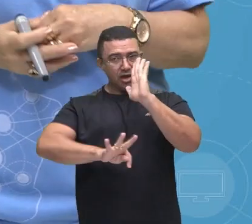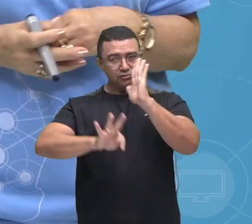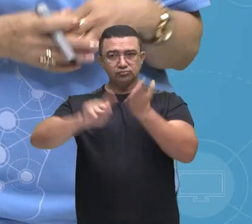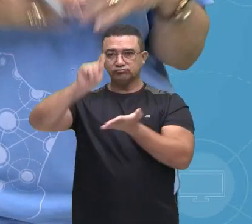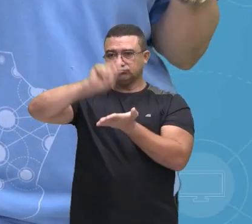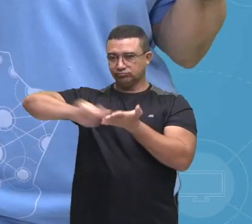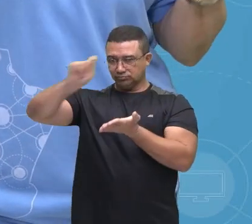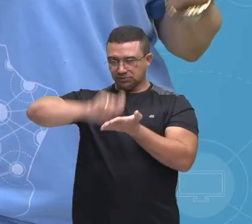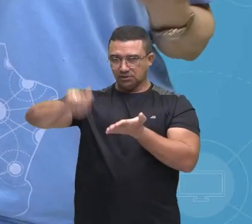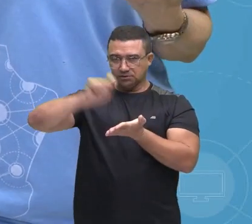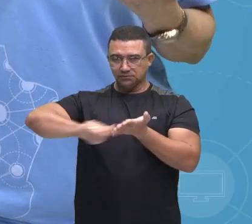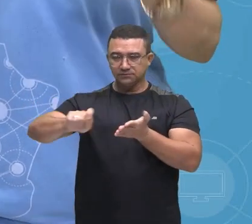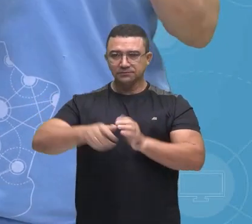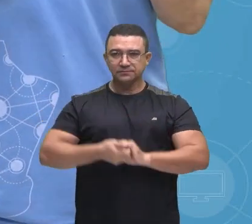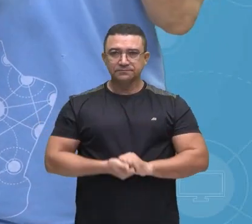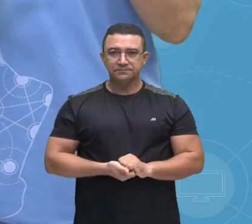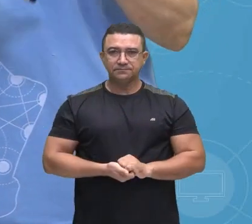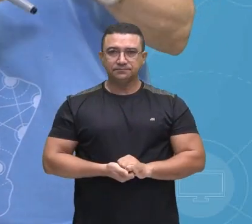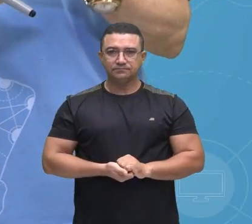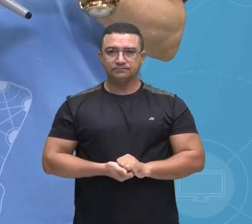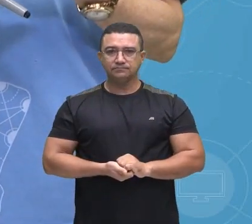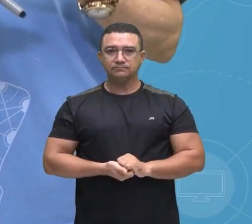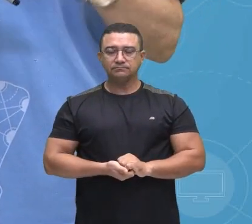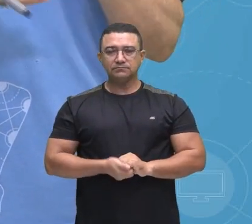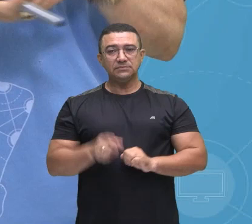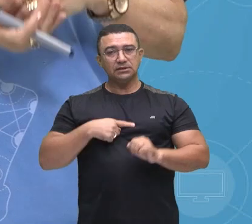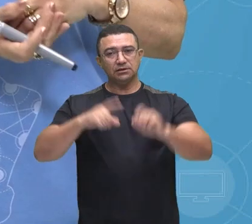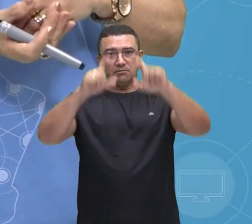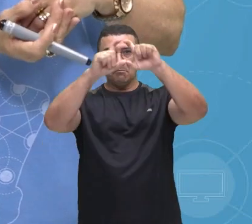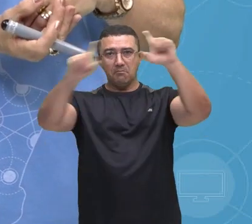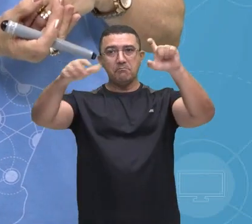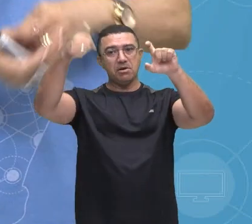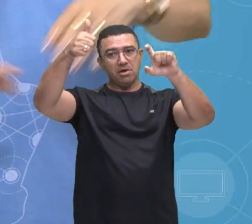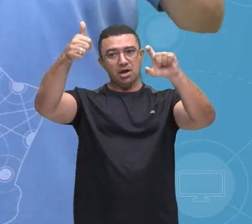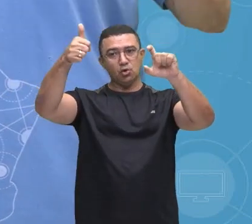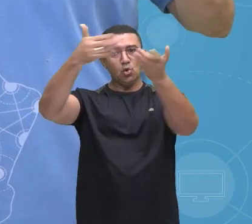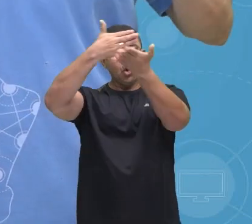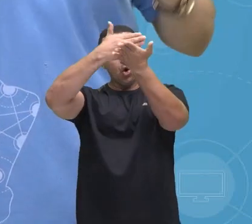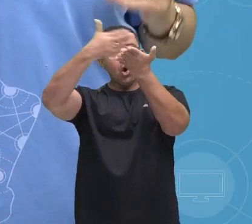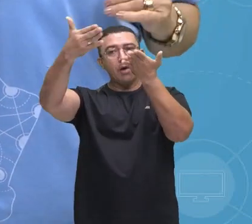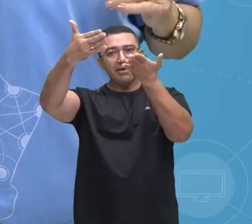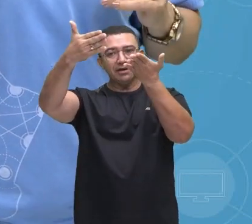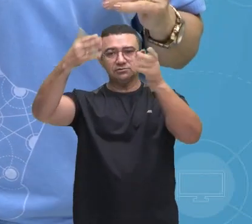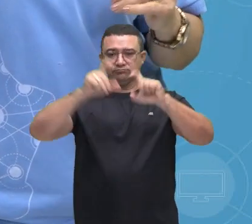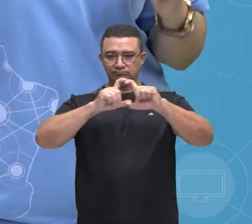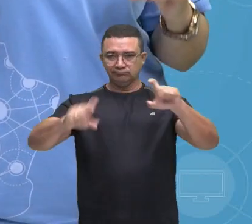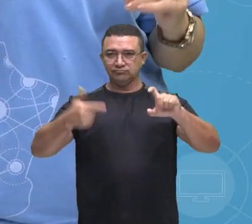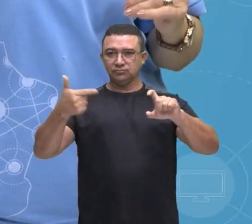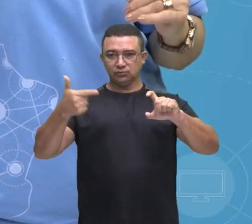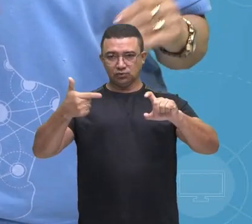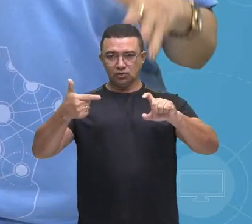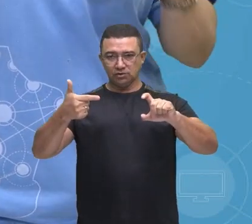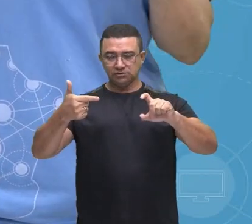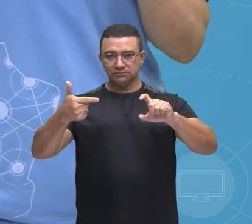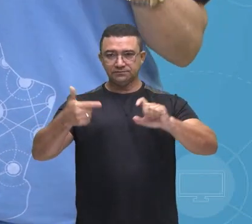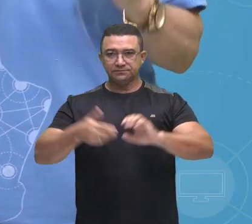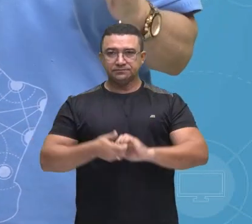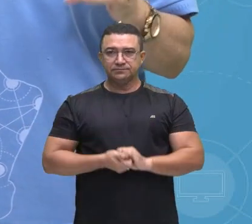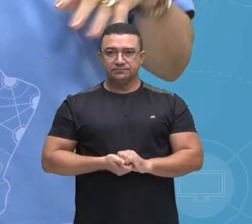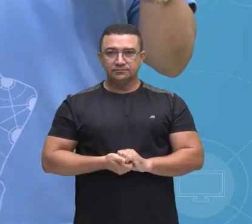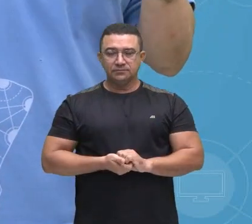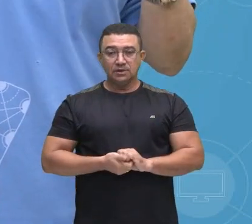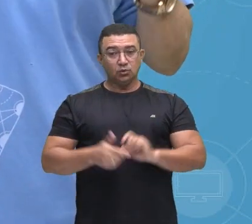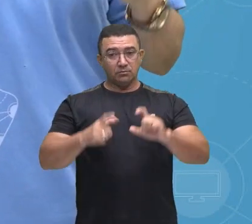disso. Portanto, eu tenho o primeiro parágrafo, que é um parágrafo introdutório, e agora vamos para o segundo parágrafo.